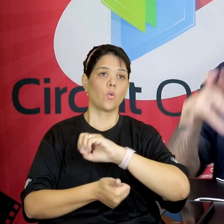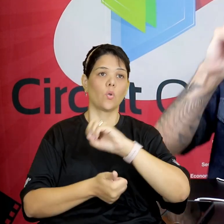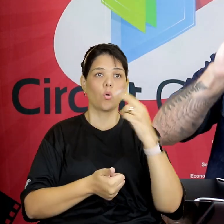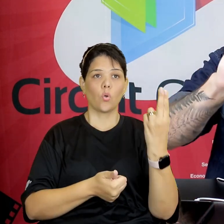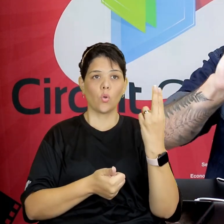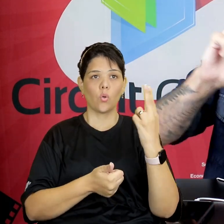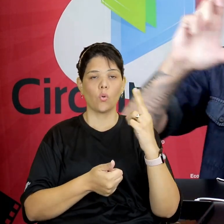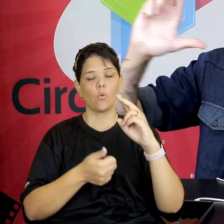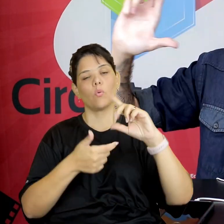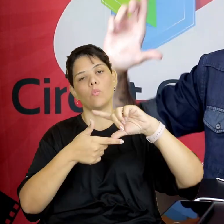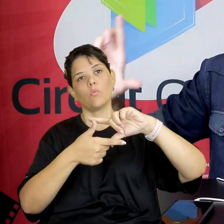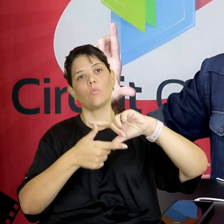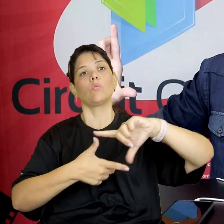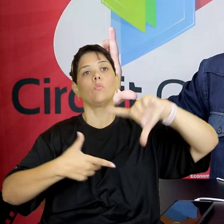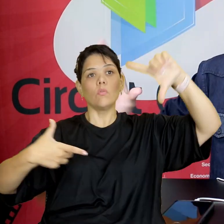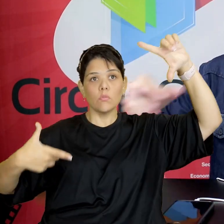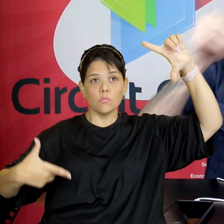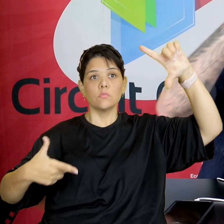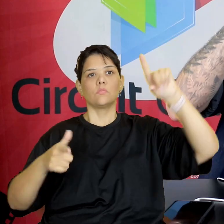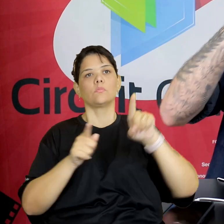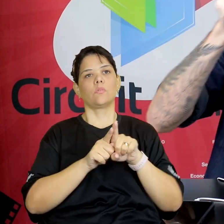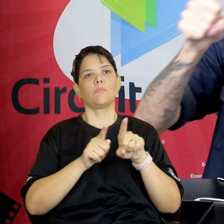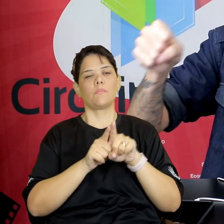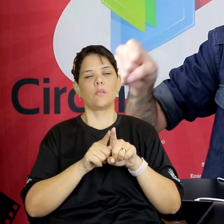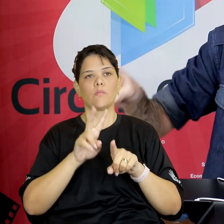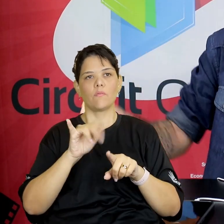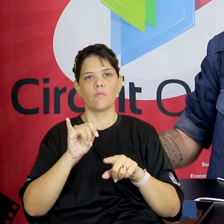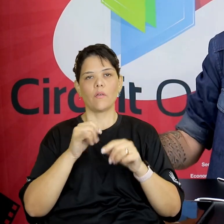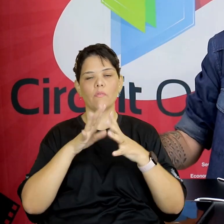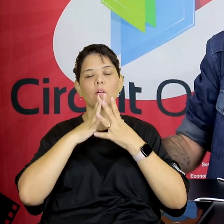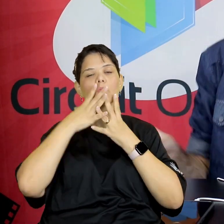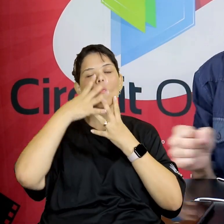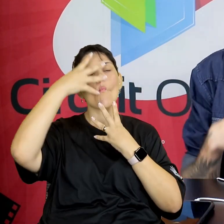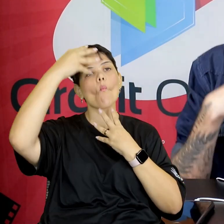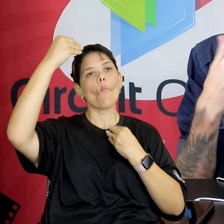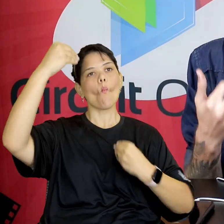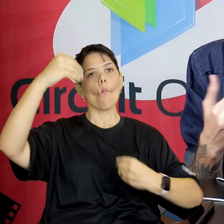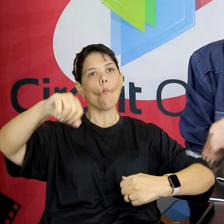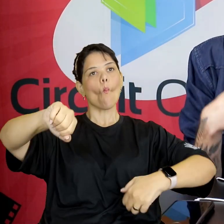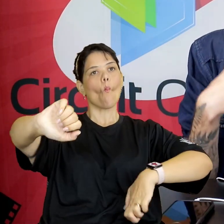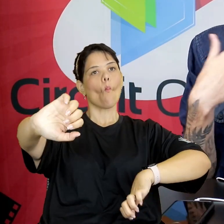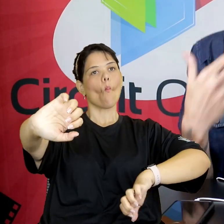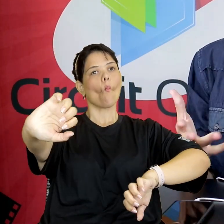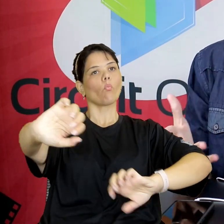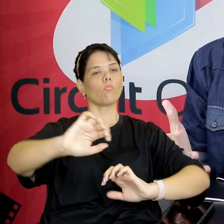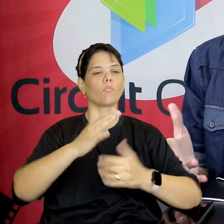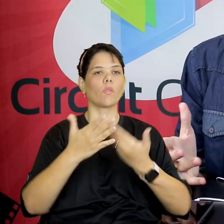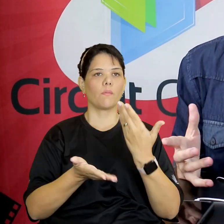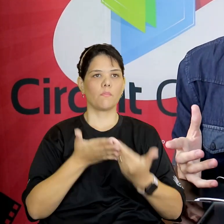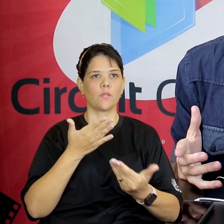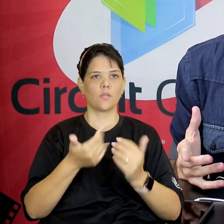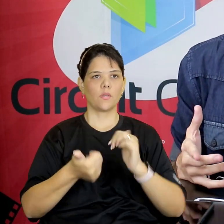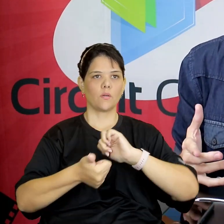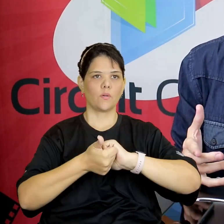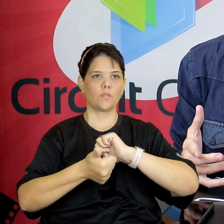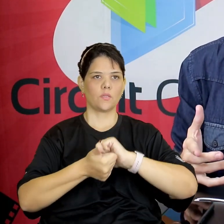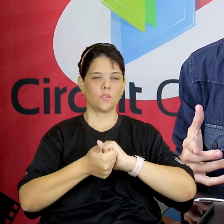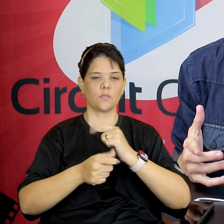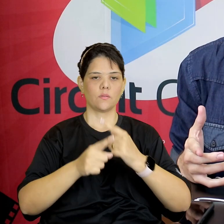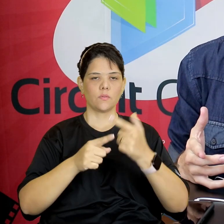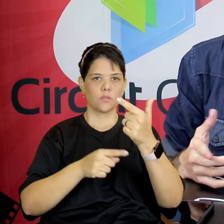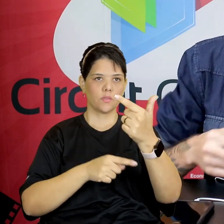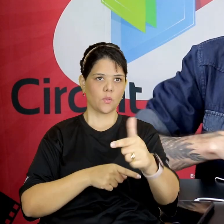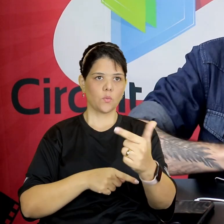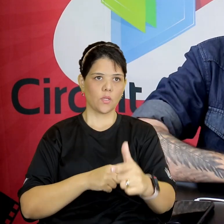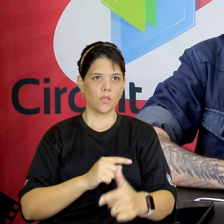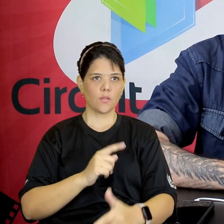vídeo em 1080 e botar numa tela em 4K, você vai ter que esticar muito ela. Sendo que esticar, você vai perder muita qualidade, já que você não tem tantos